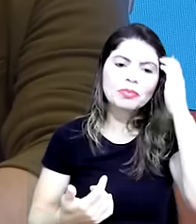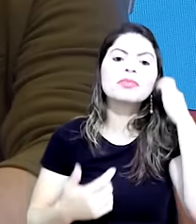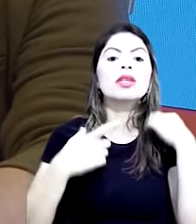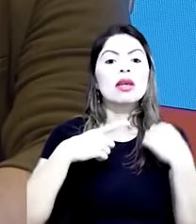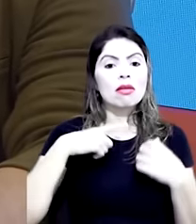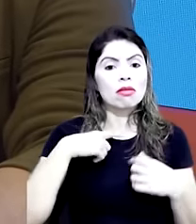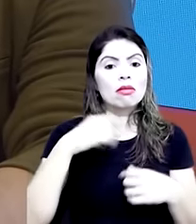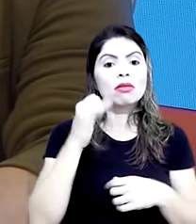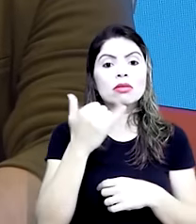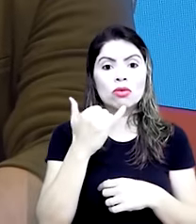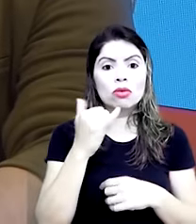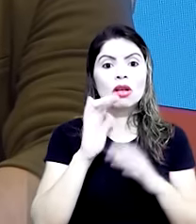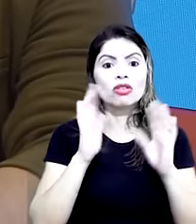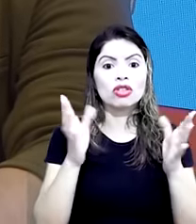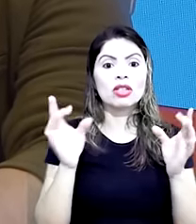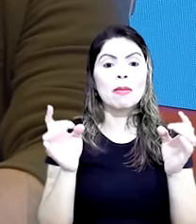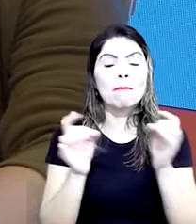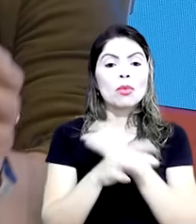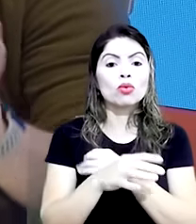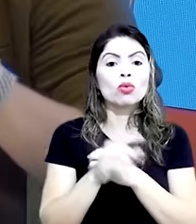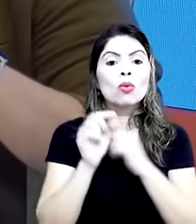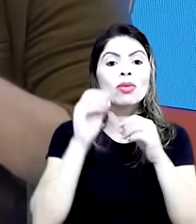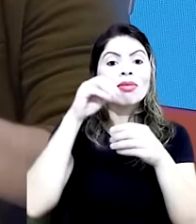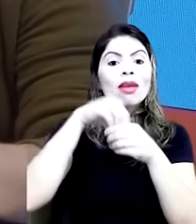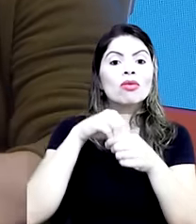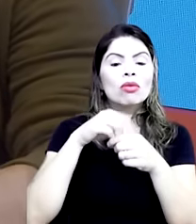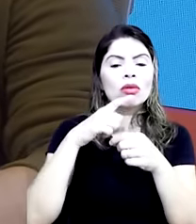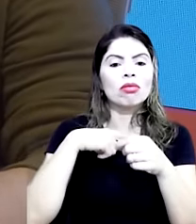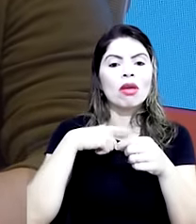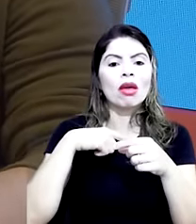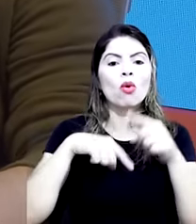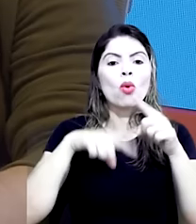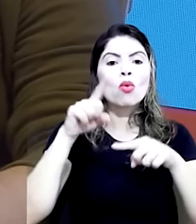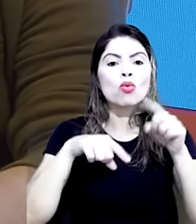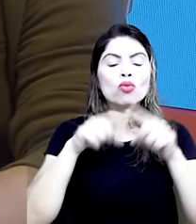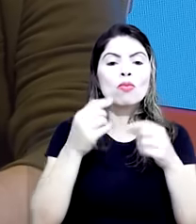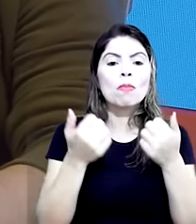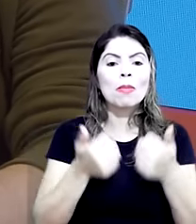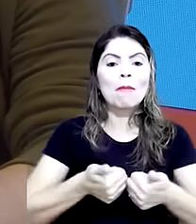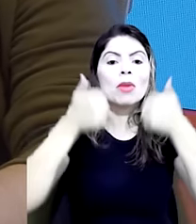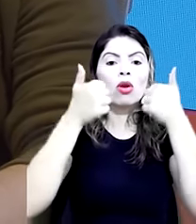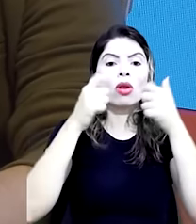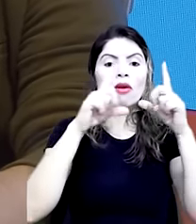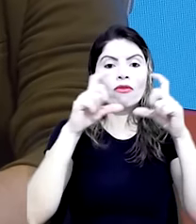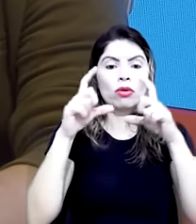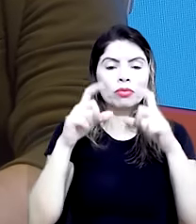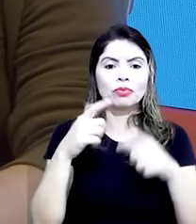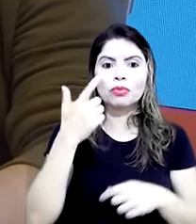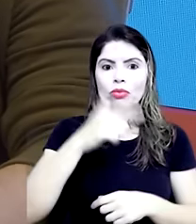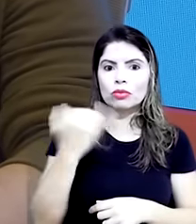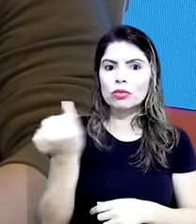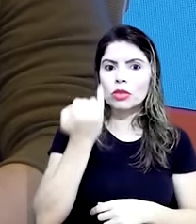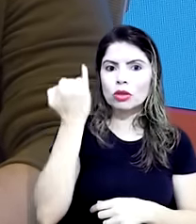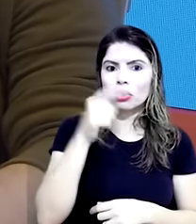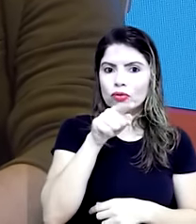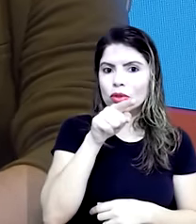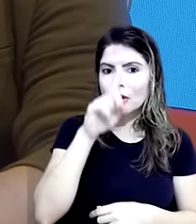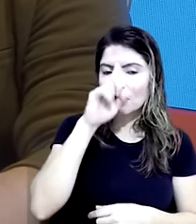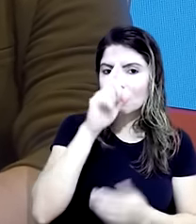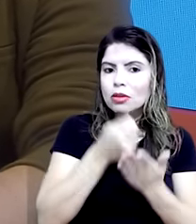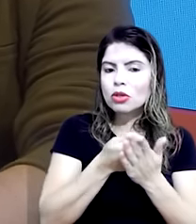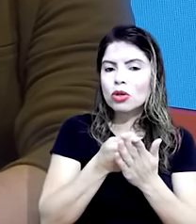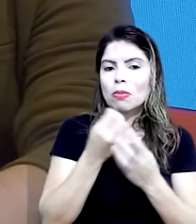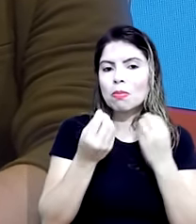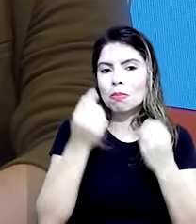otimizado para melhorar a foto aí tem uma outra questão que é importante para quem tá nos assistindo aí tomar a decisão de repente